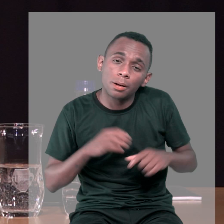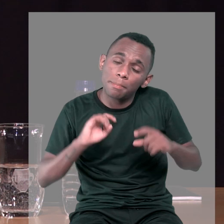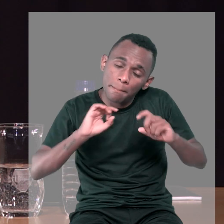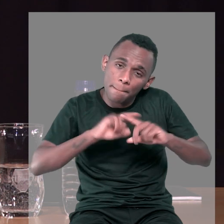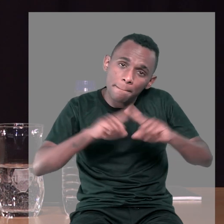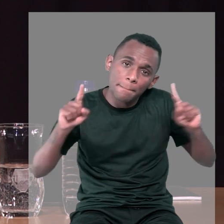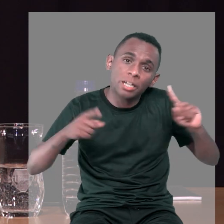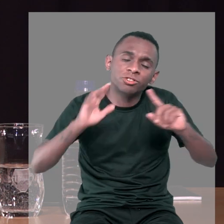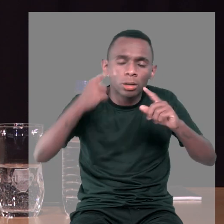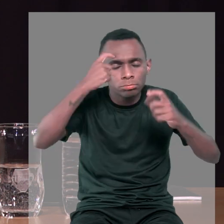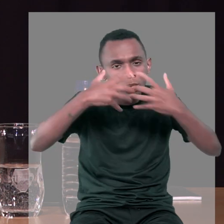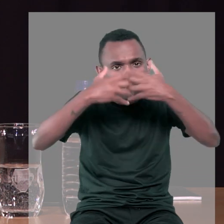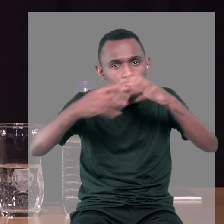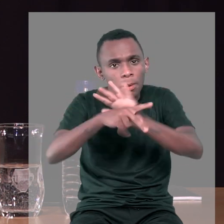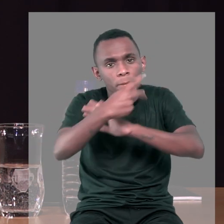Eichmann